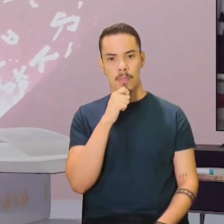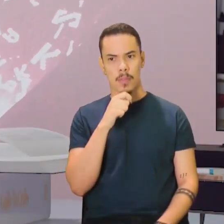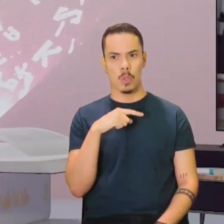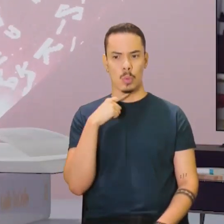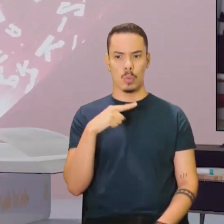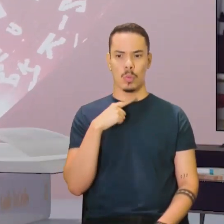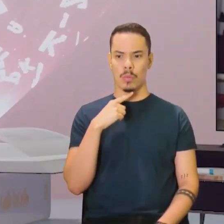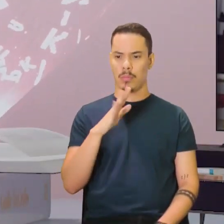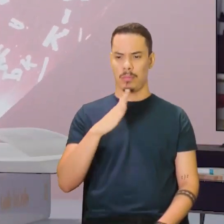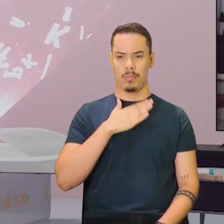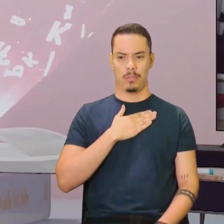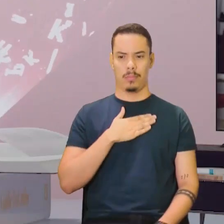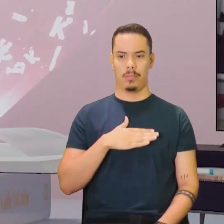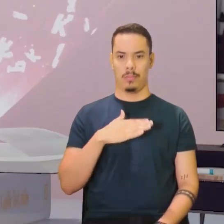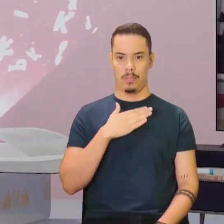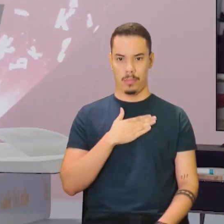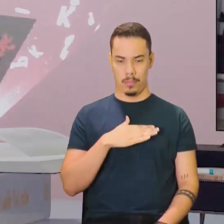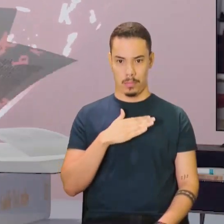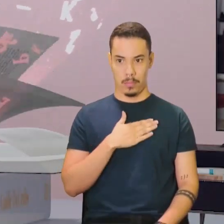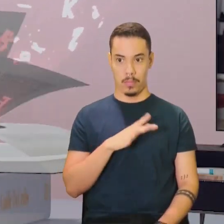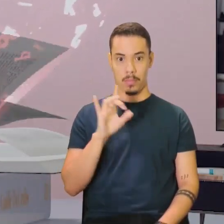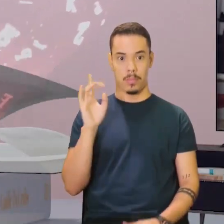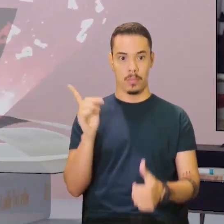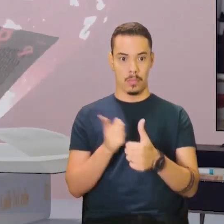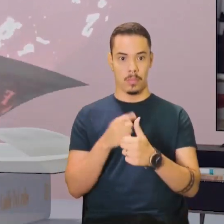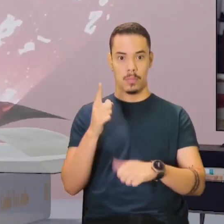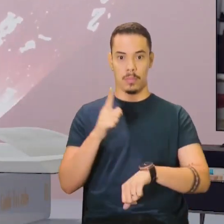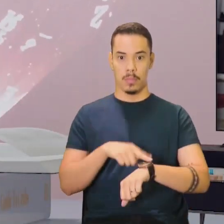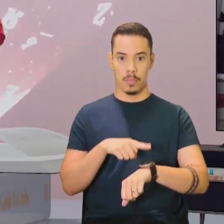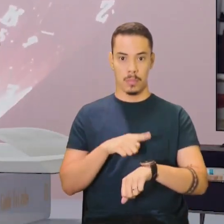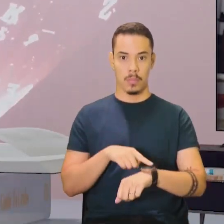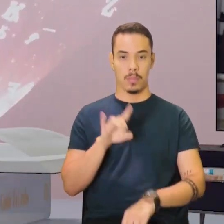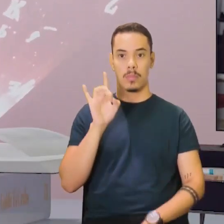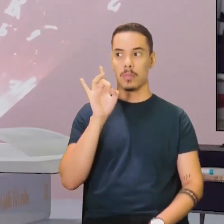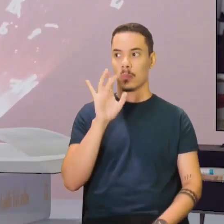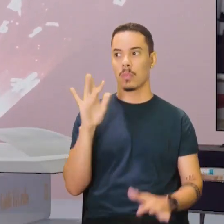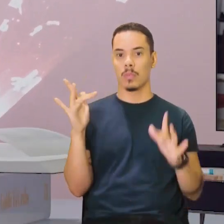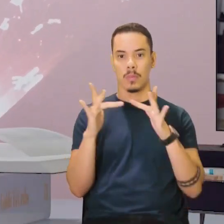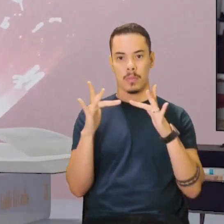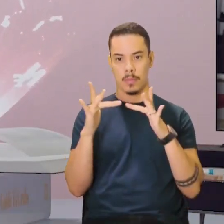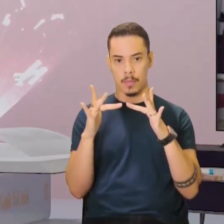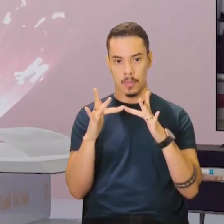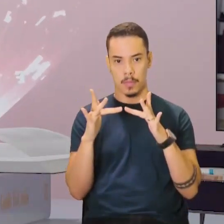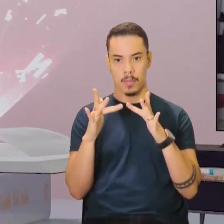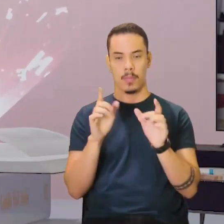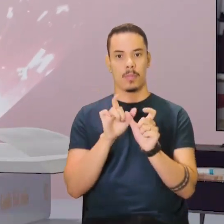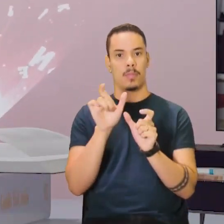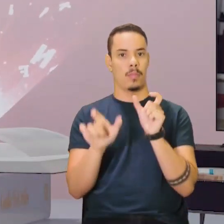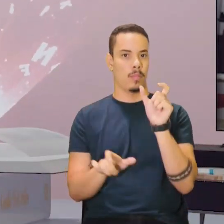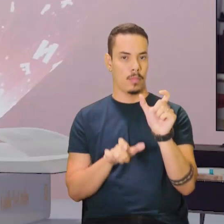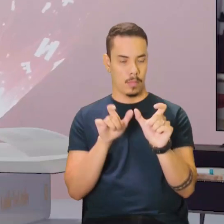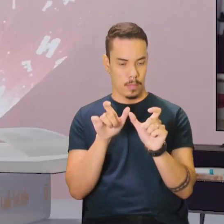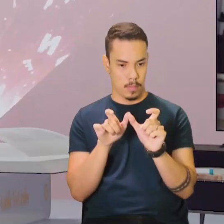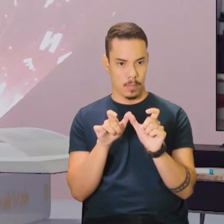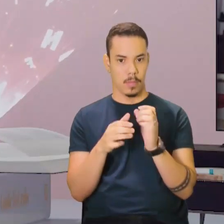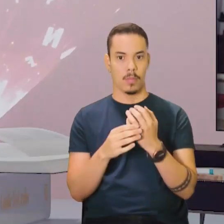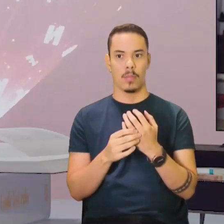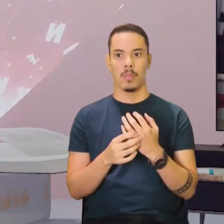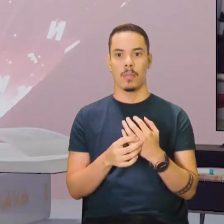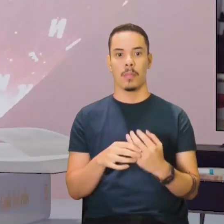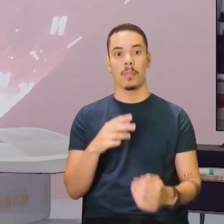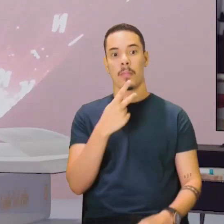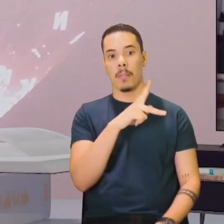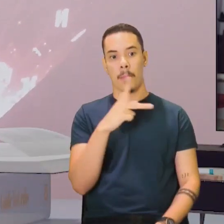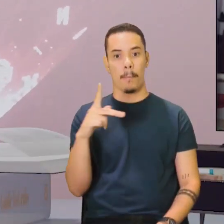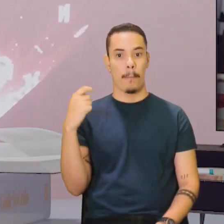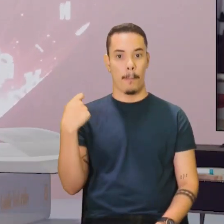dúvida. Não. Esse primeiro momento, né, Márcia, de contato com essa morfologia, o que você